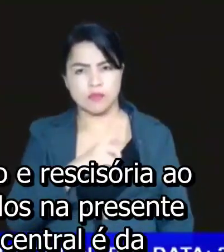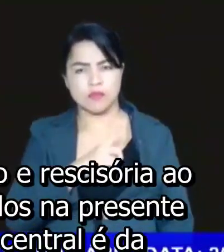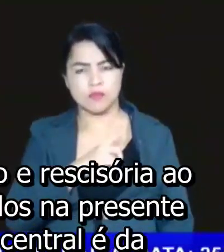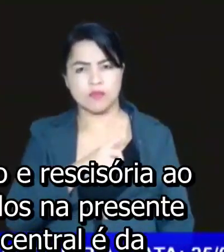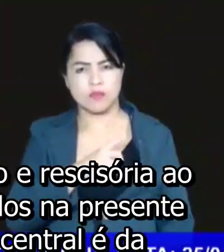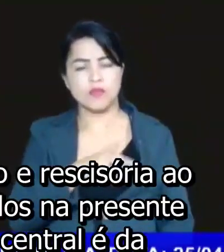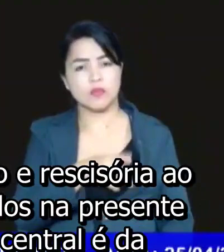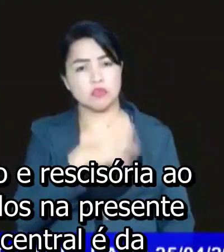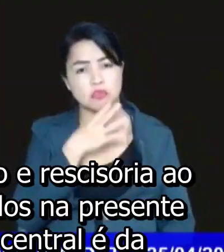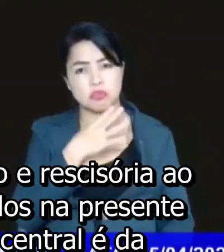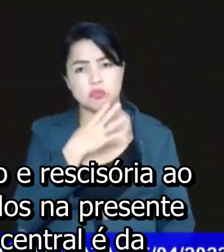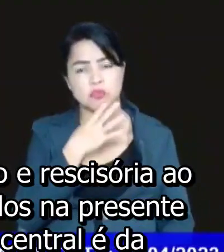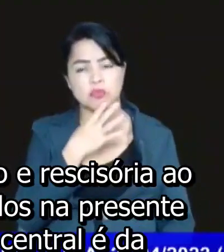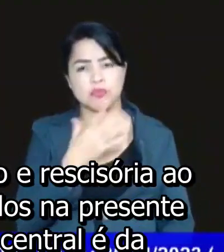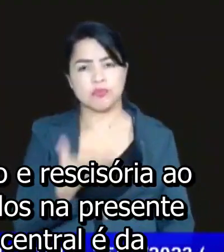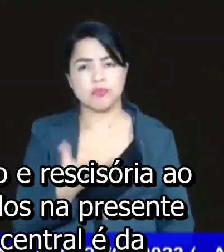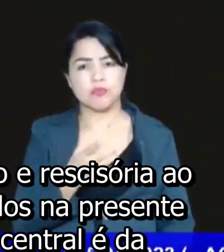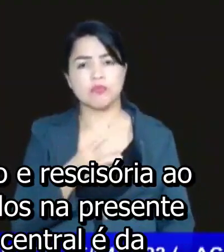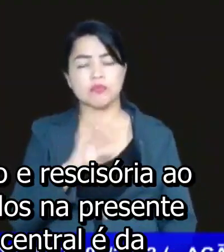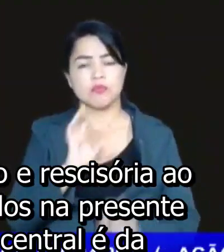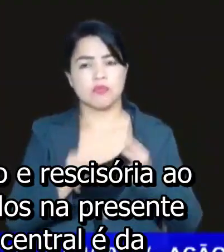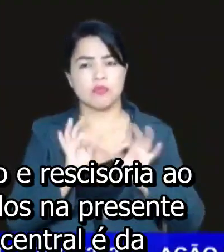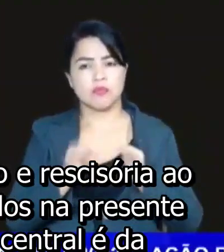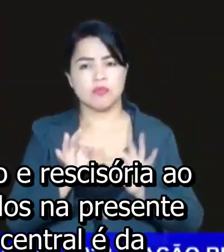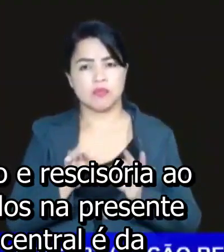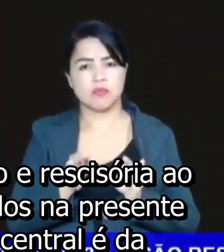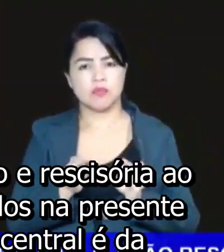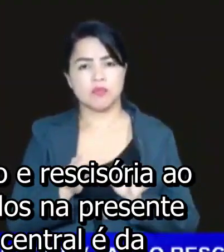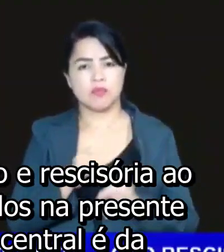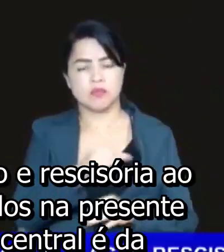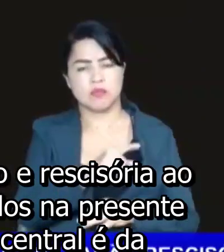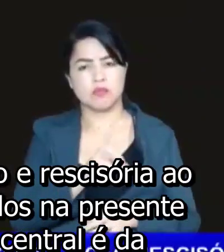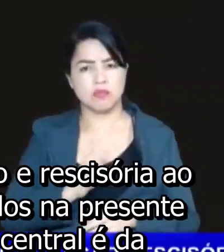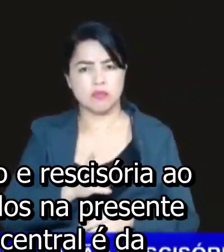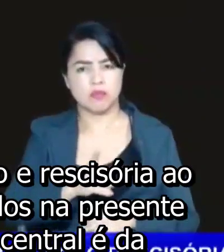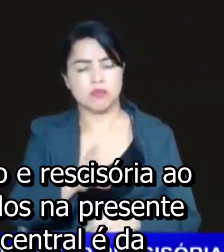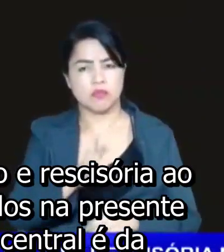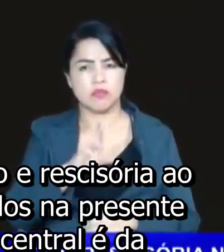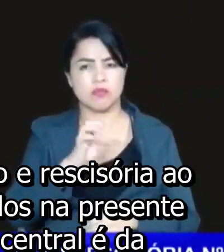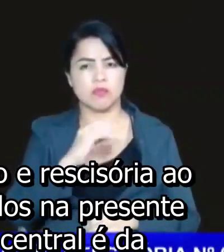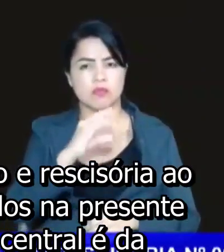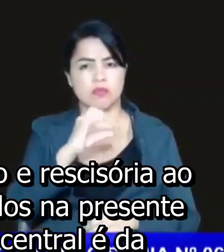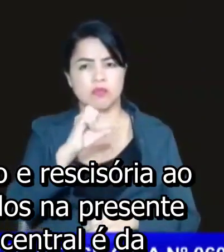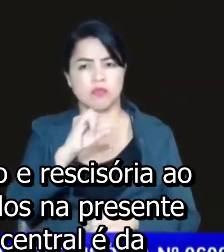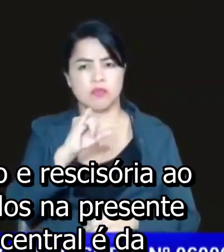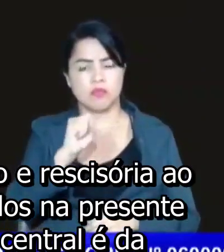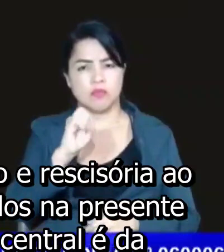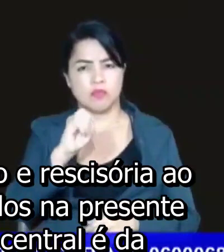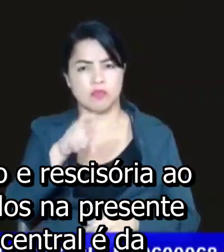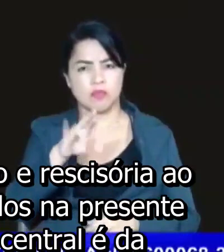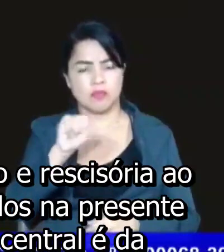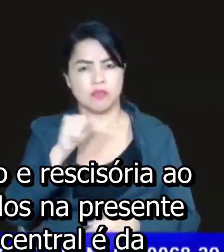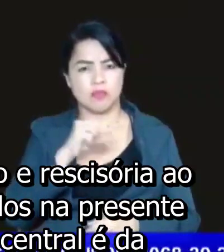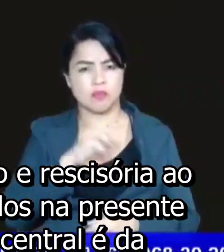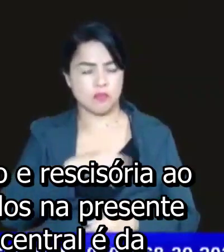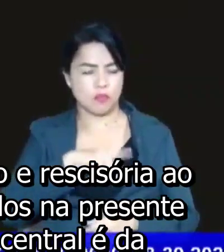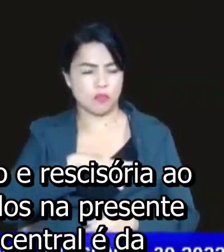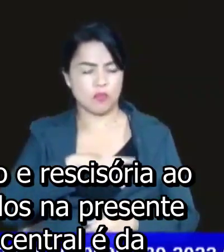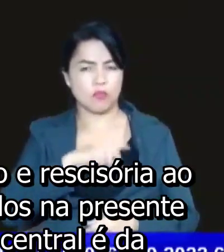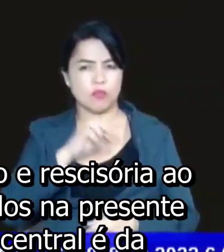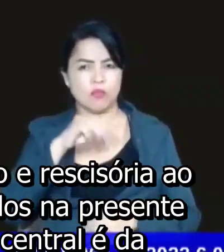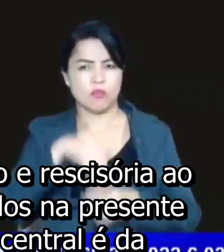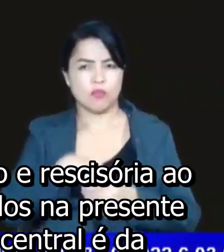ser conhecida, de fato, o juízo rescindendo e rescisório, ao ver do Ministério Público Eleitoral, não poderiam